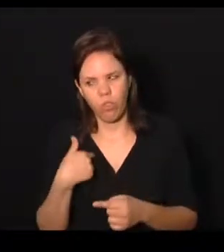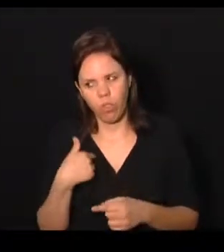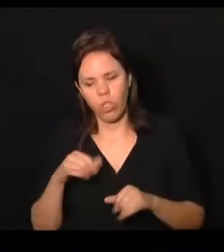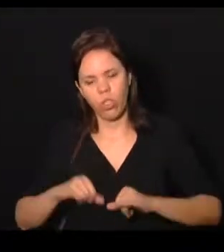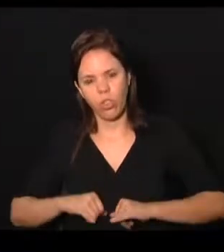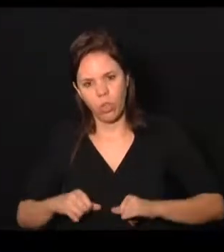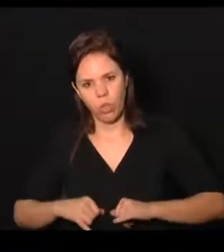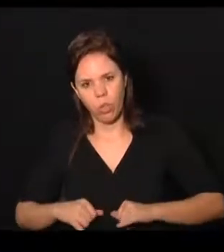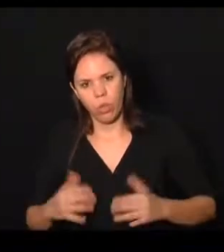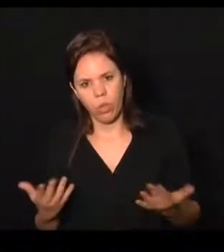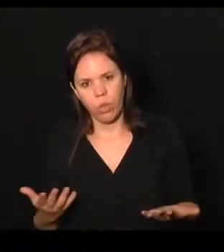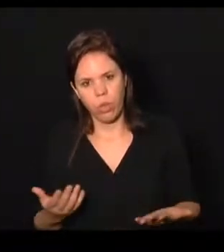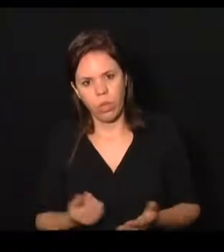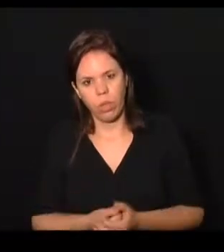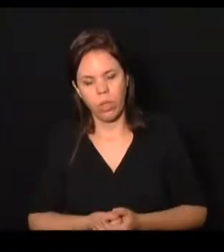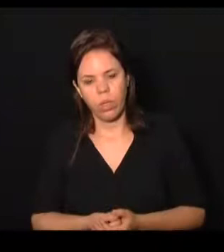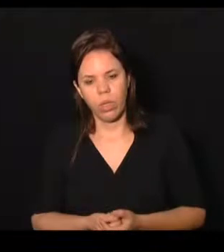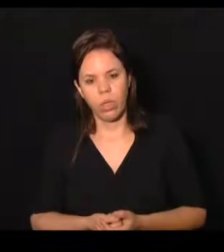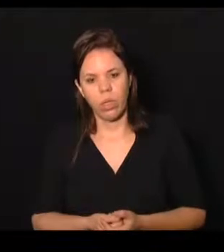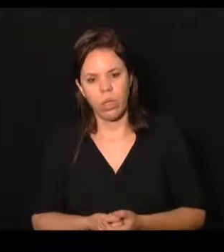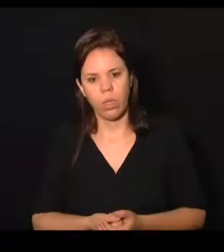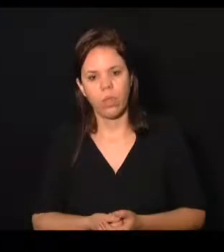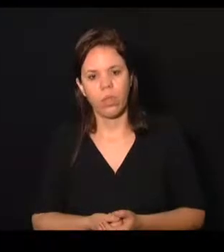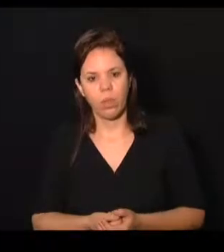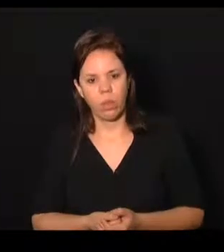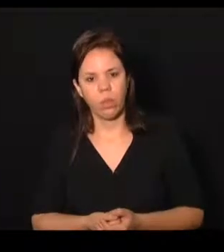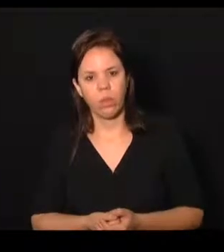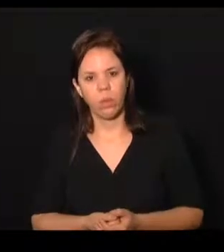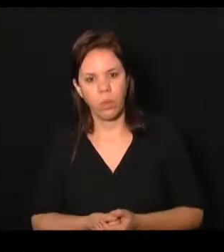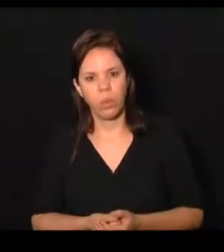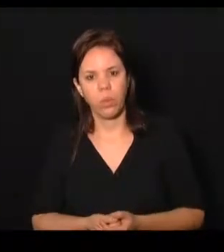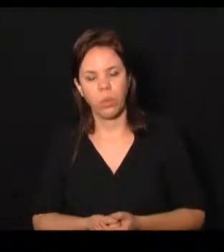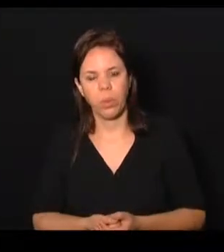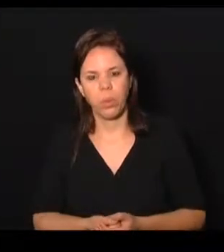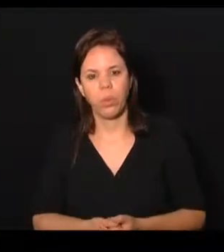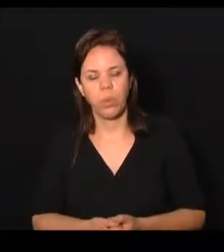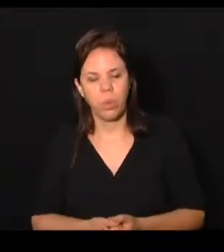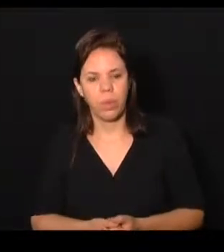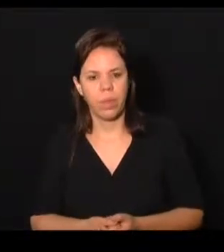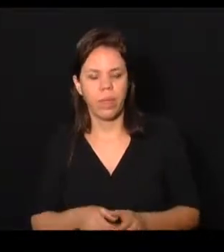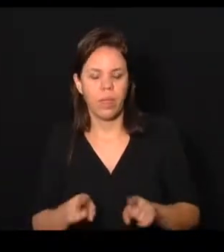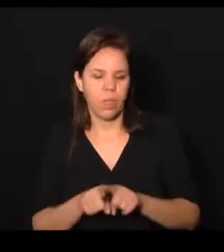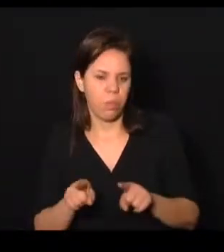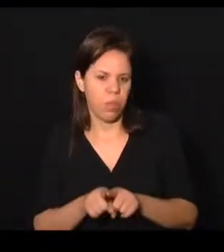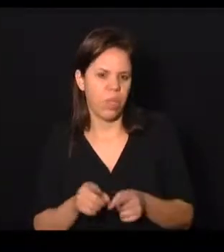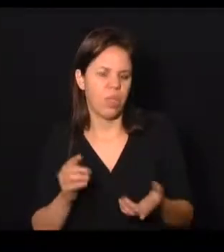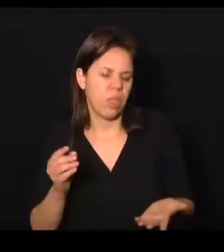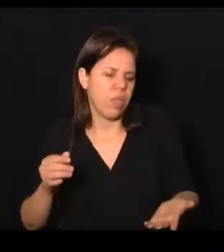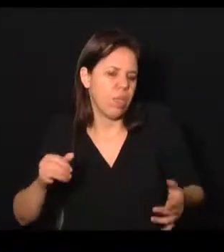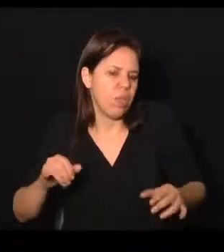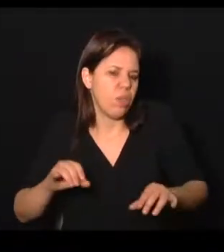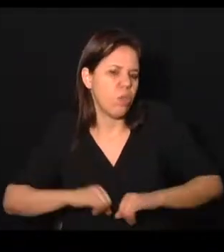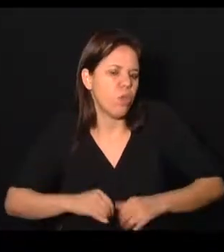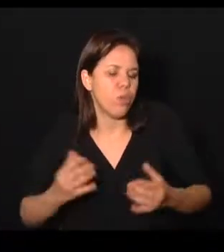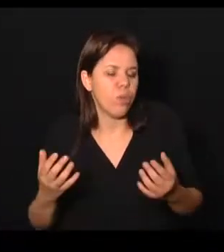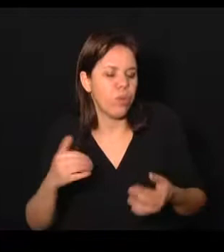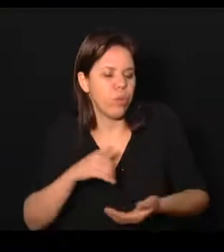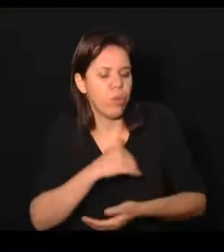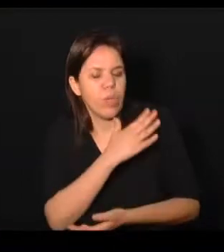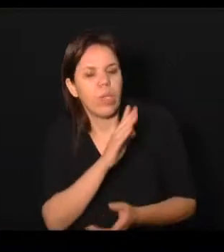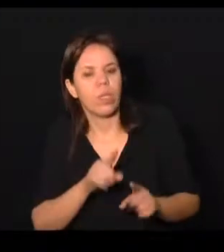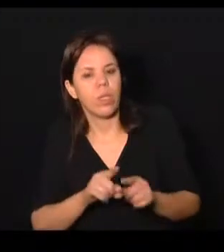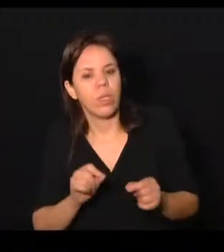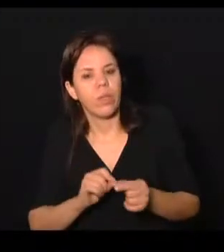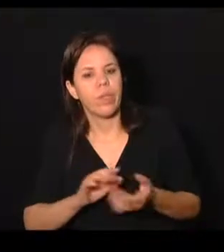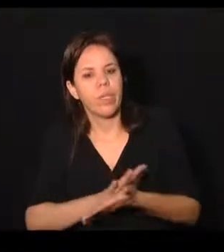defasagem quantitativa e qualitativa. Né? E nessa parte qualitativa, acho que poderia ser incluído também uma